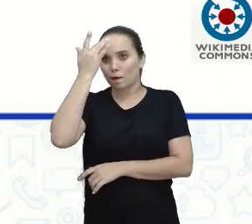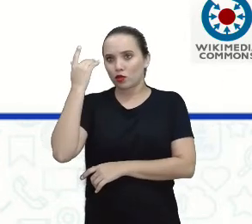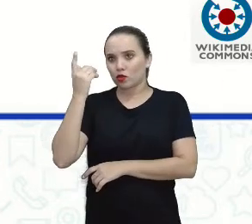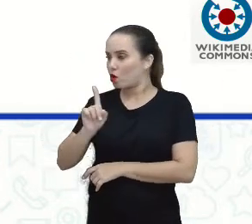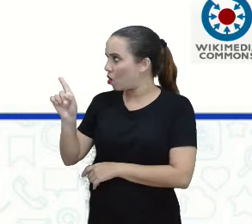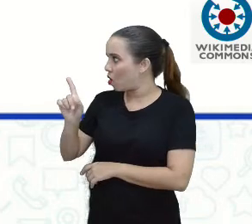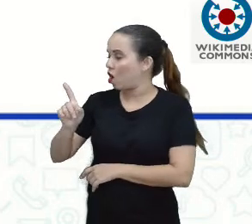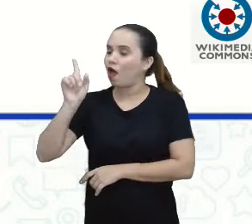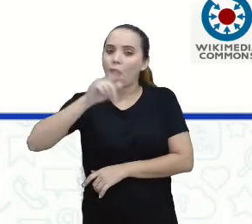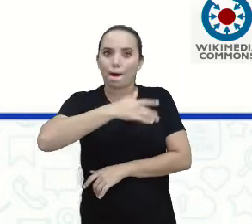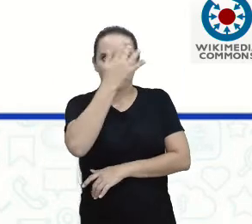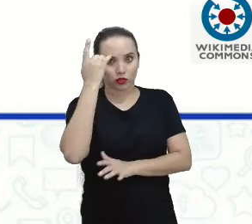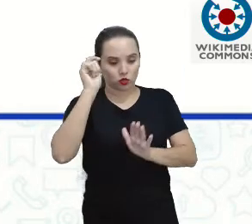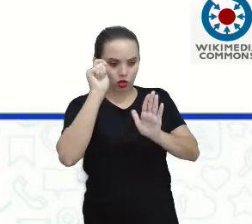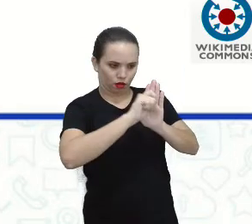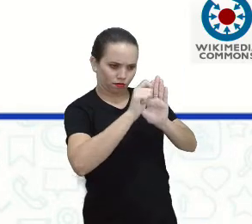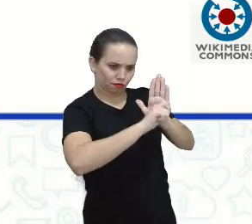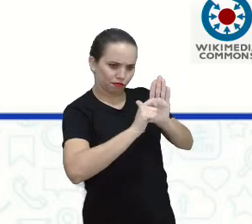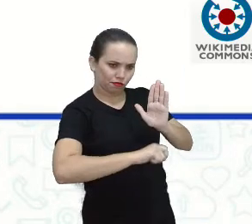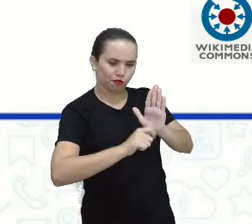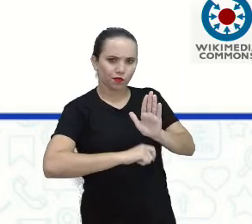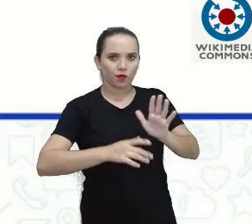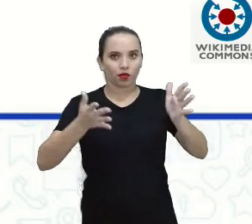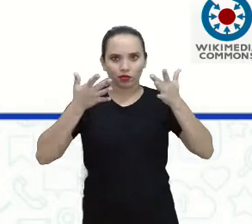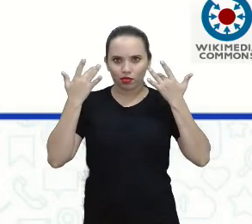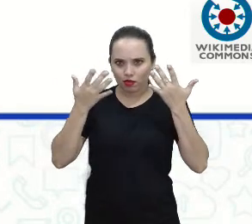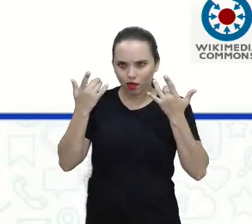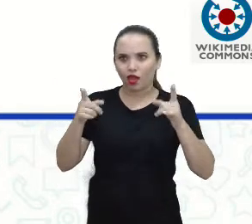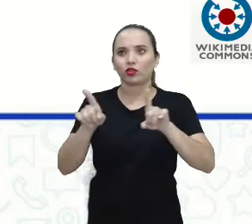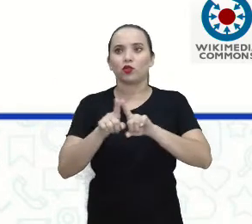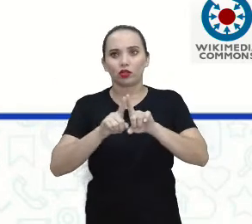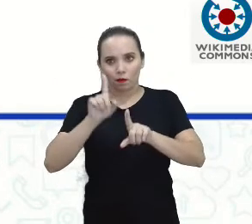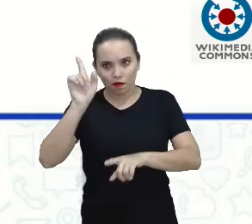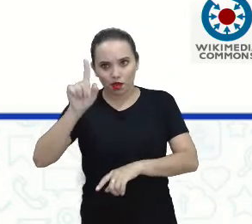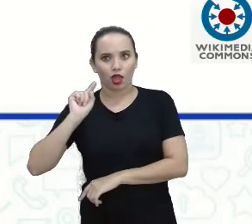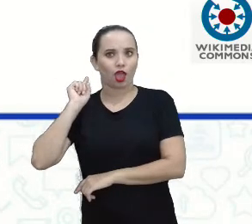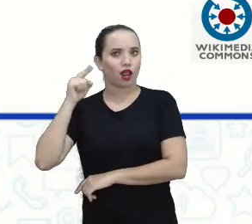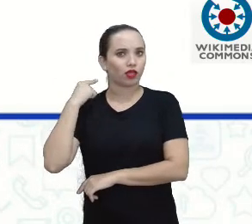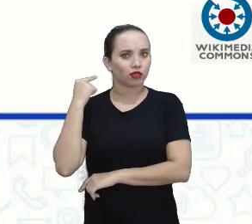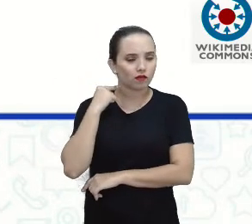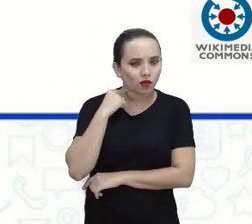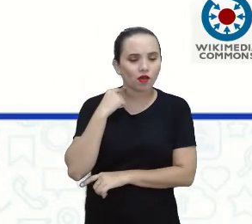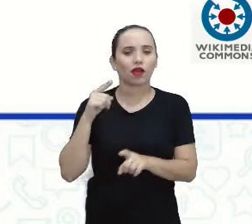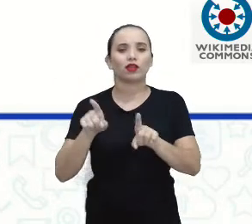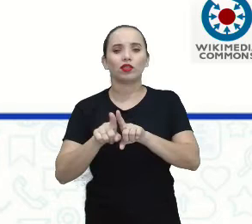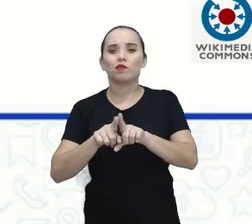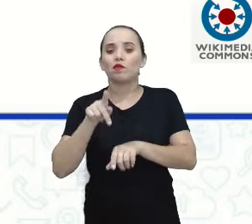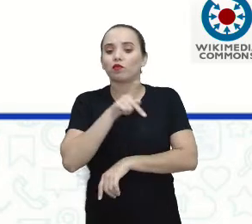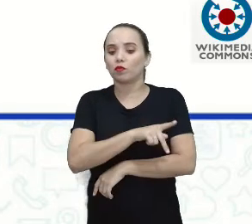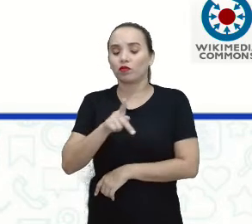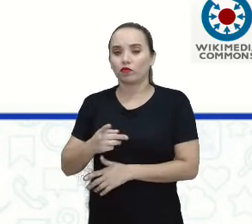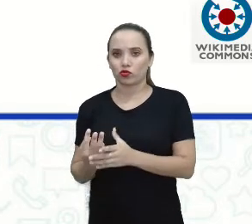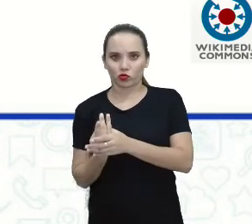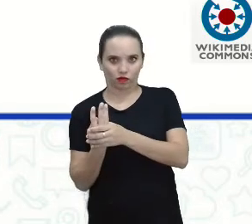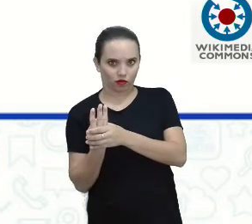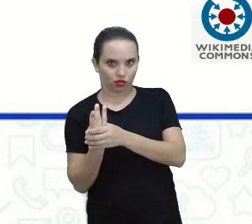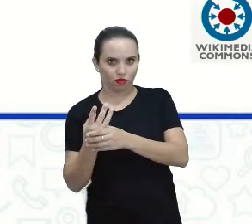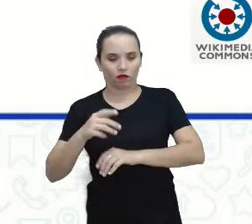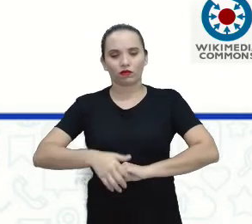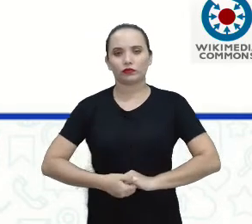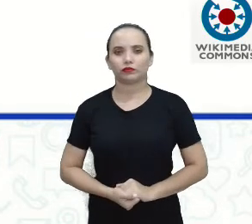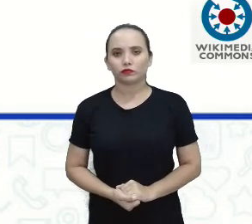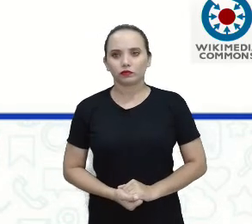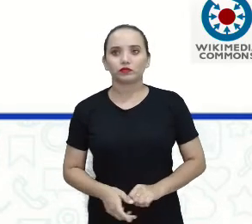de teatro. Ele era também advogado e foi professor da Universidade Federal de Pernambuco, Também